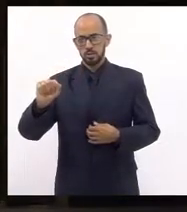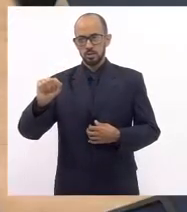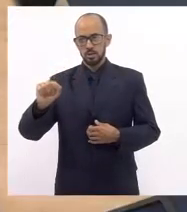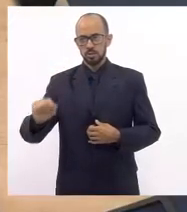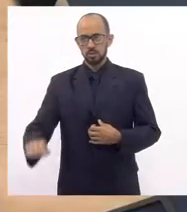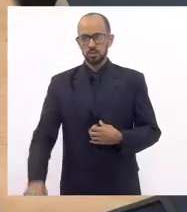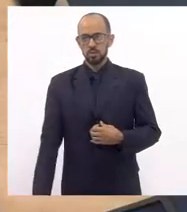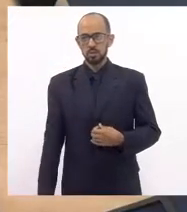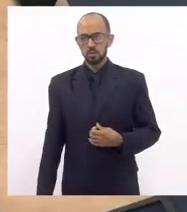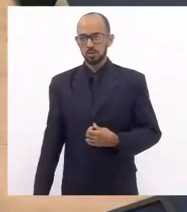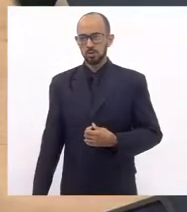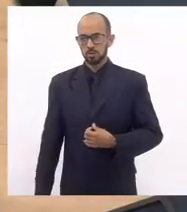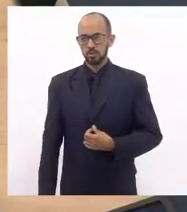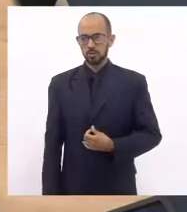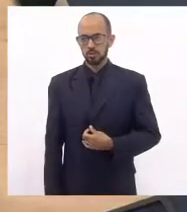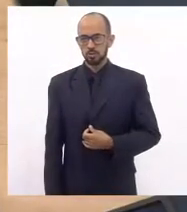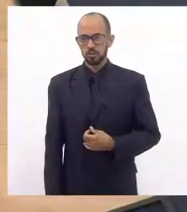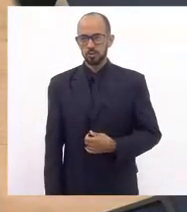Silva.